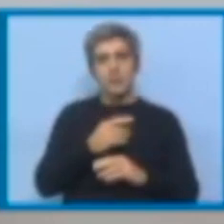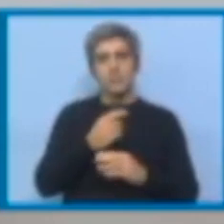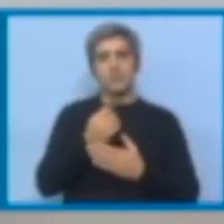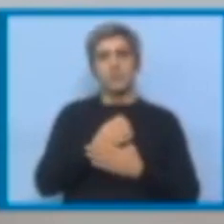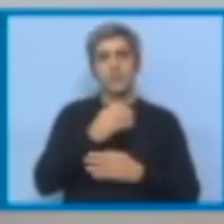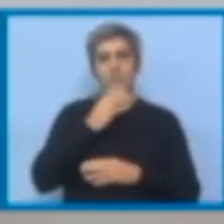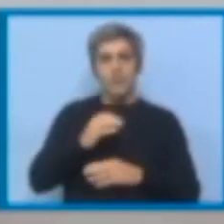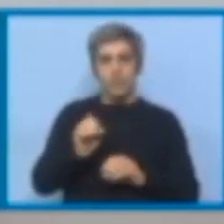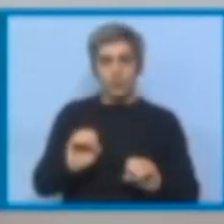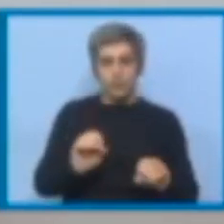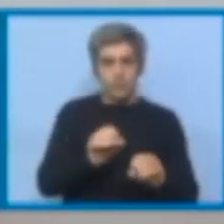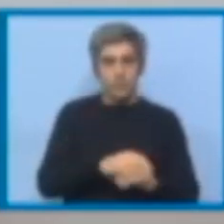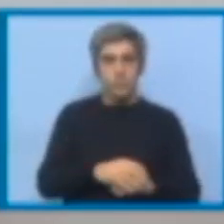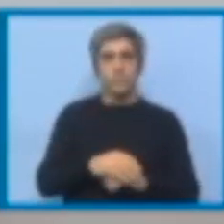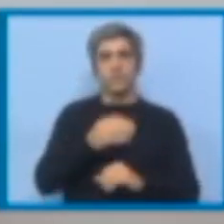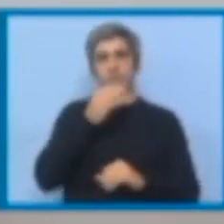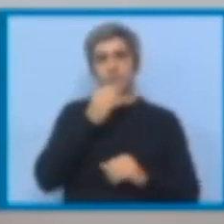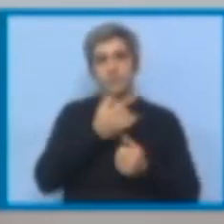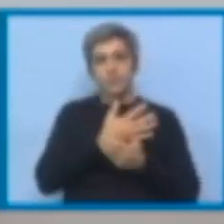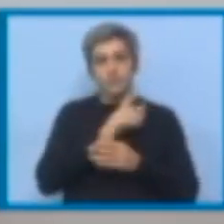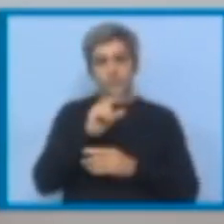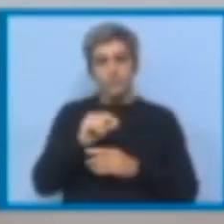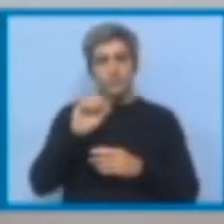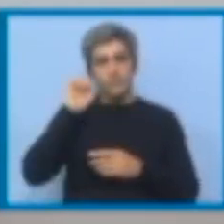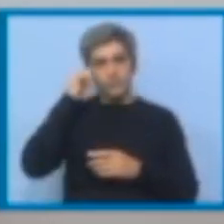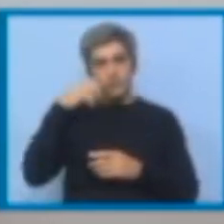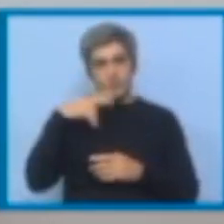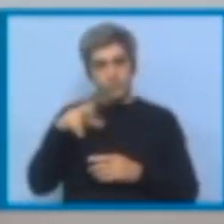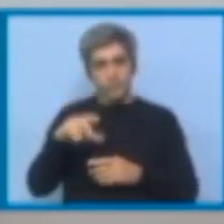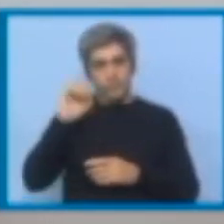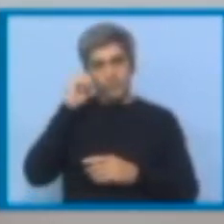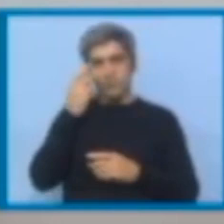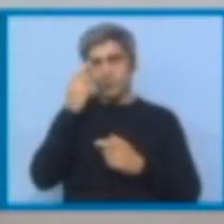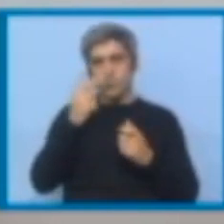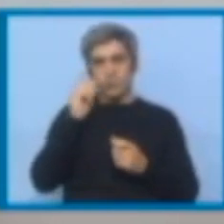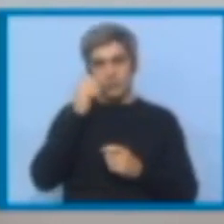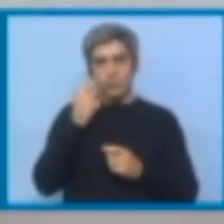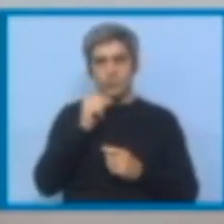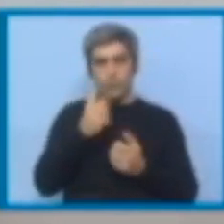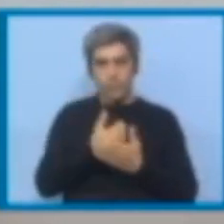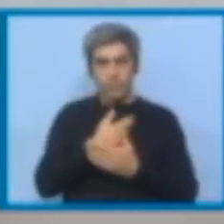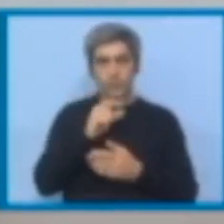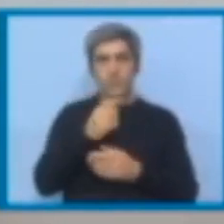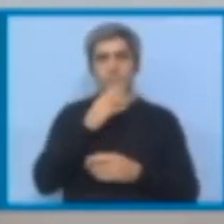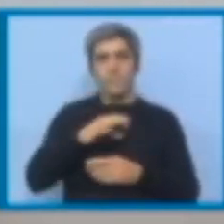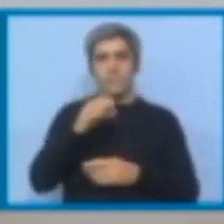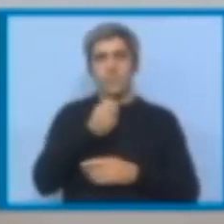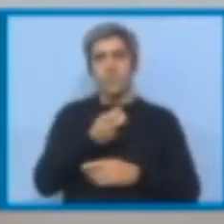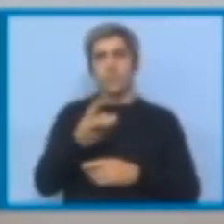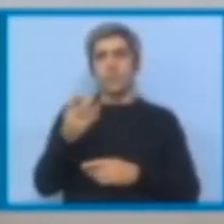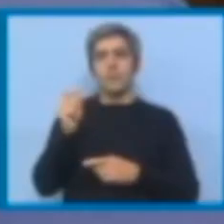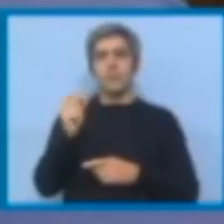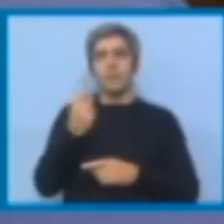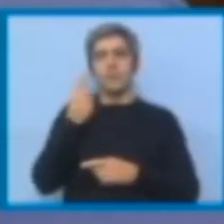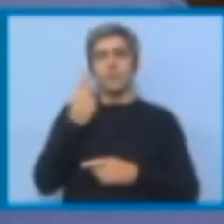ausência de familiares, e estamos a falar dos incêndios que abalaram Portugal, das vítimas mortais, e todas as famílias que pela primeira vez vão